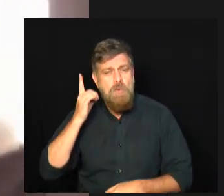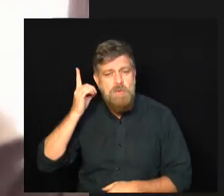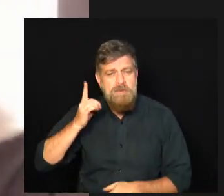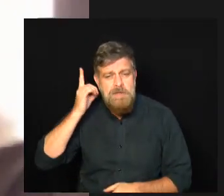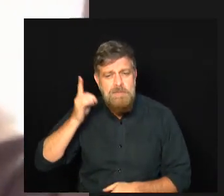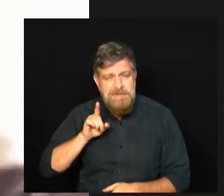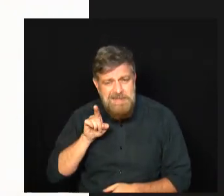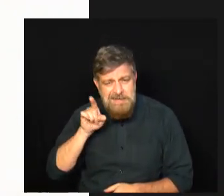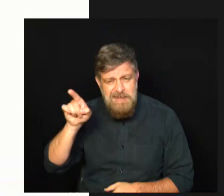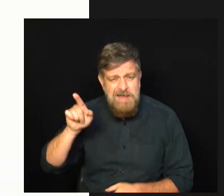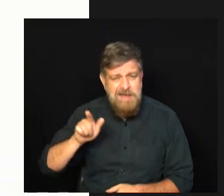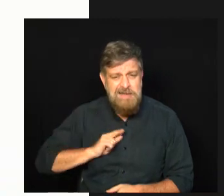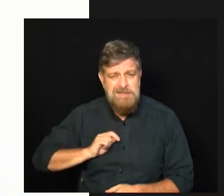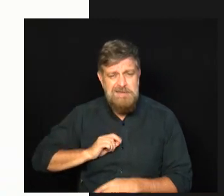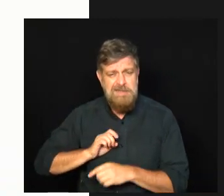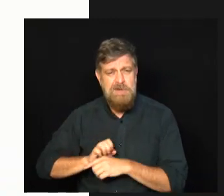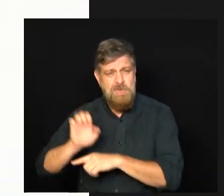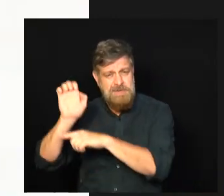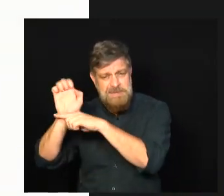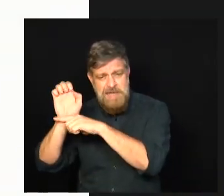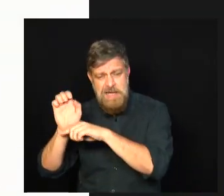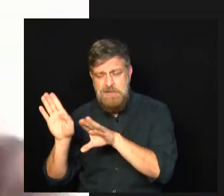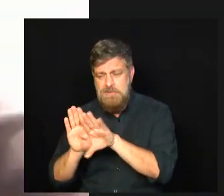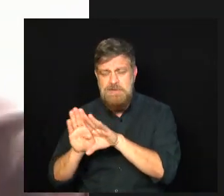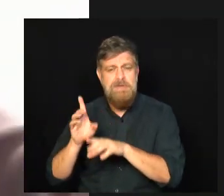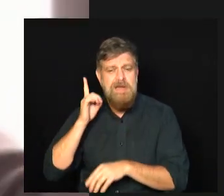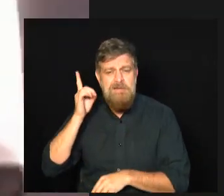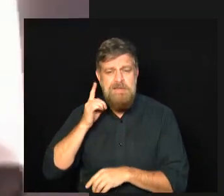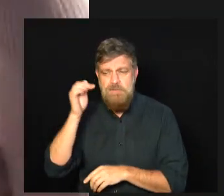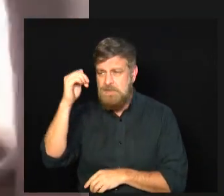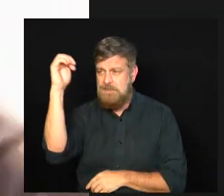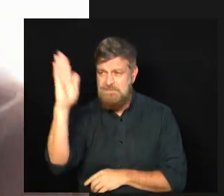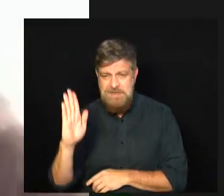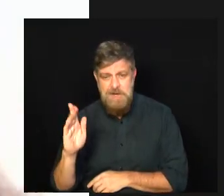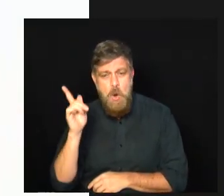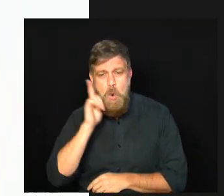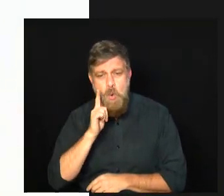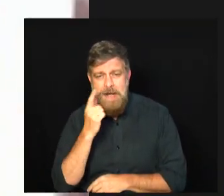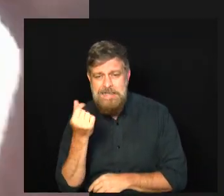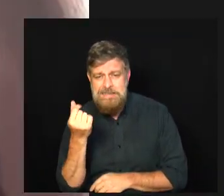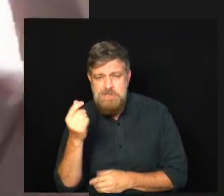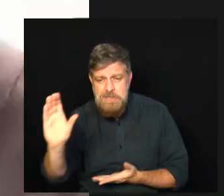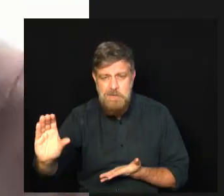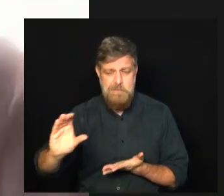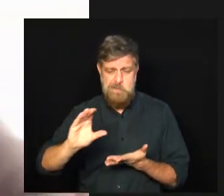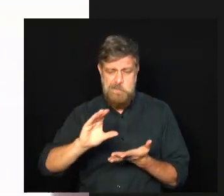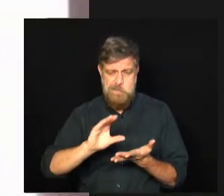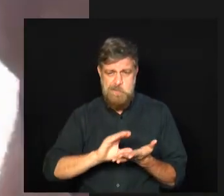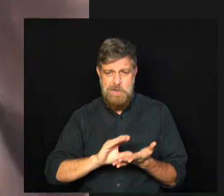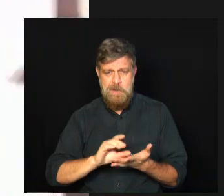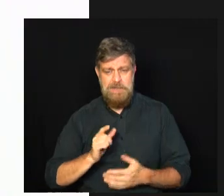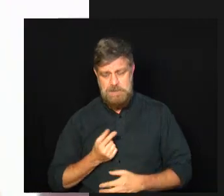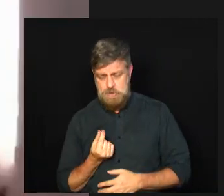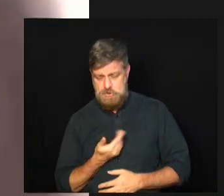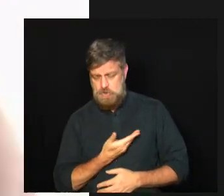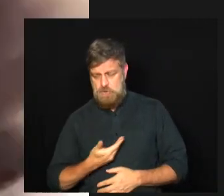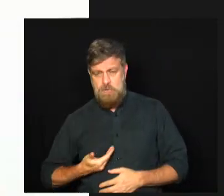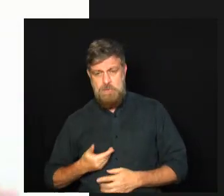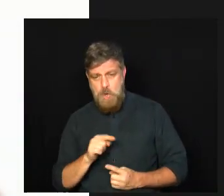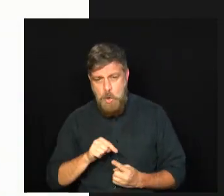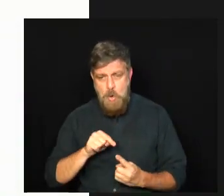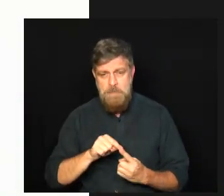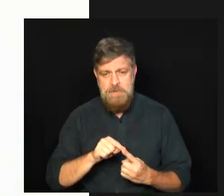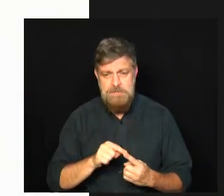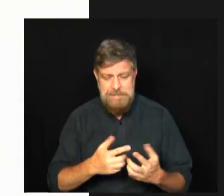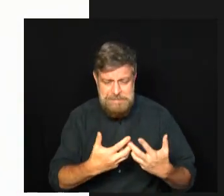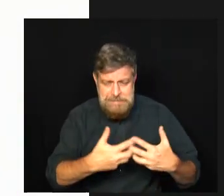que estão aí, estaduais, federais, fazerem emendas e captarem verbas para que essas